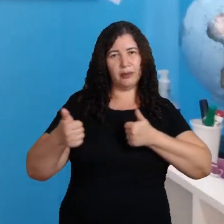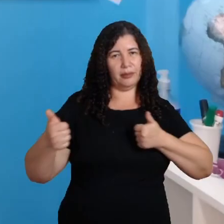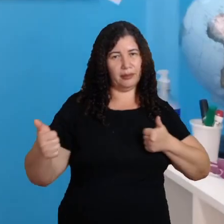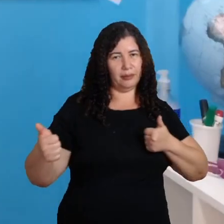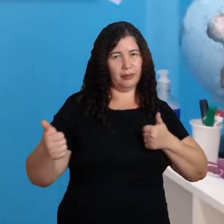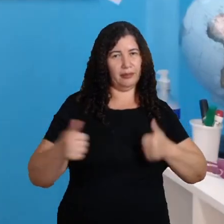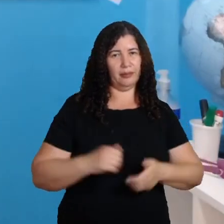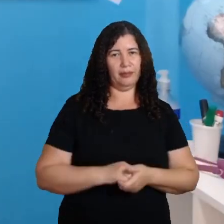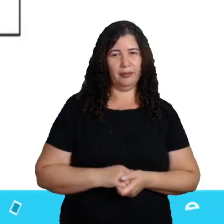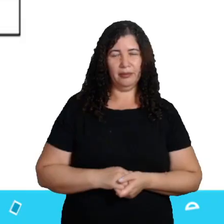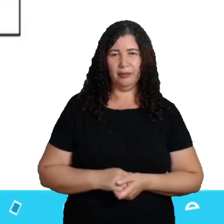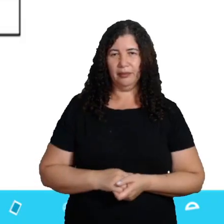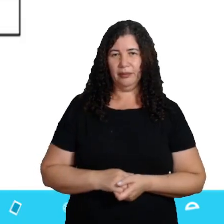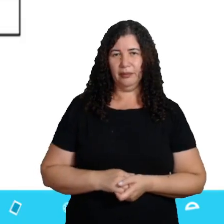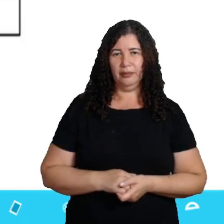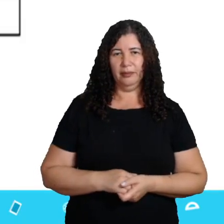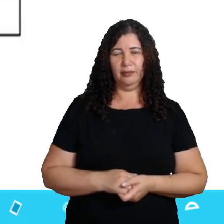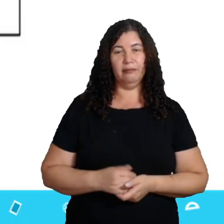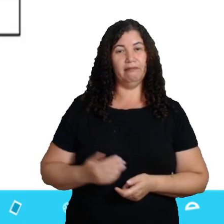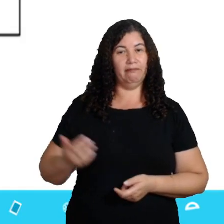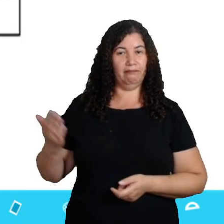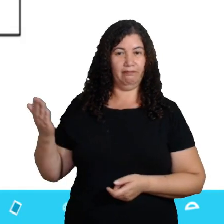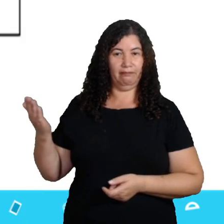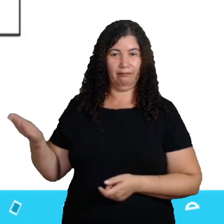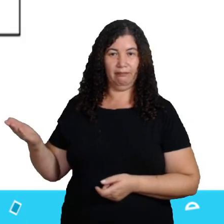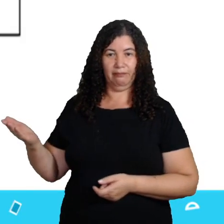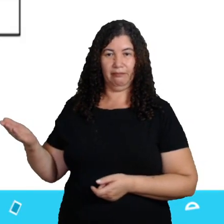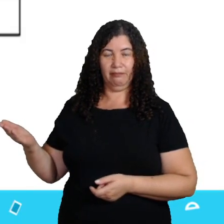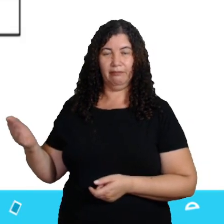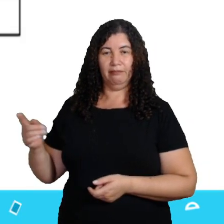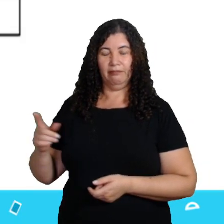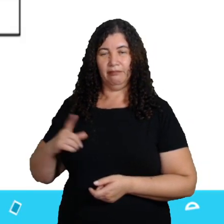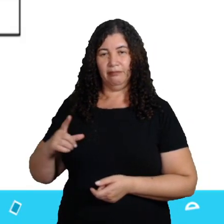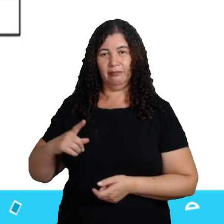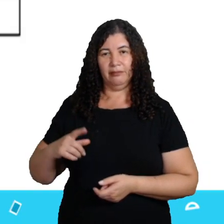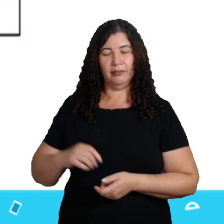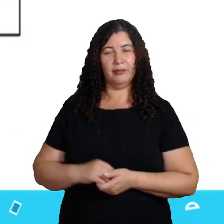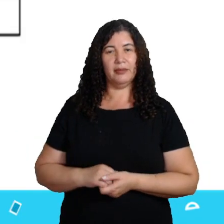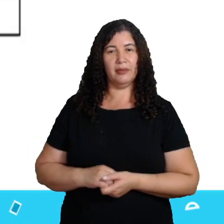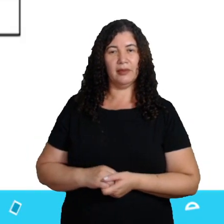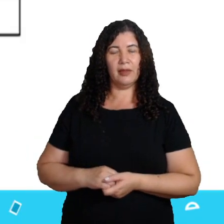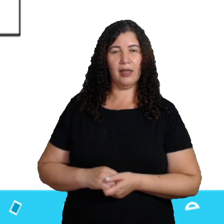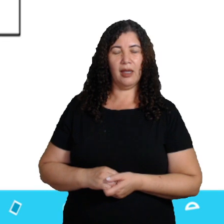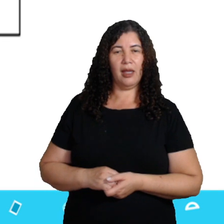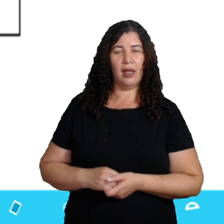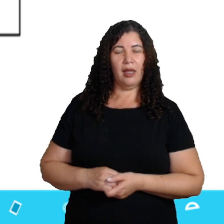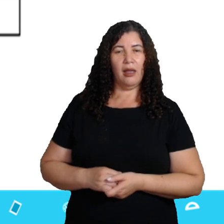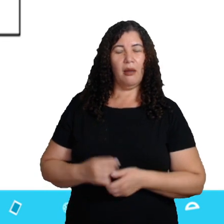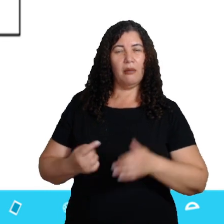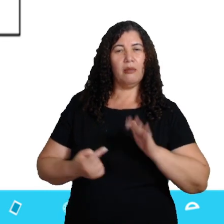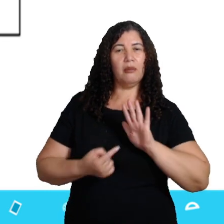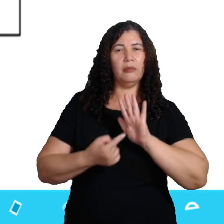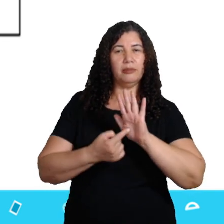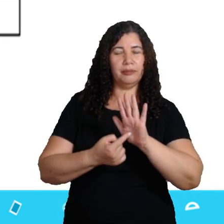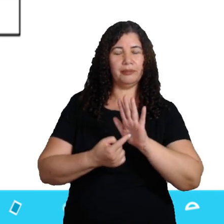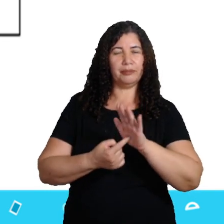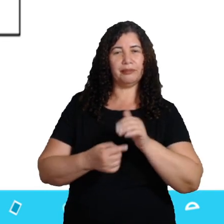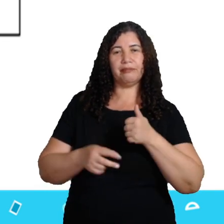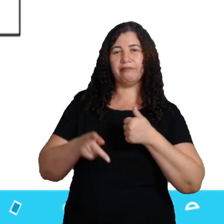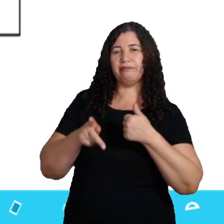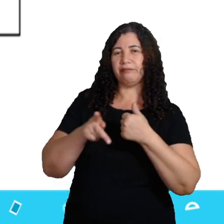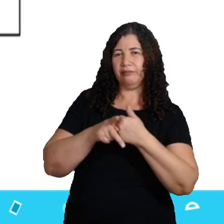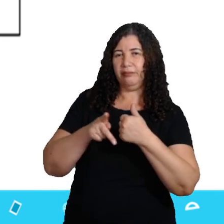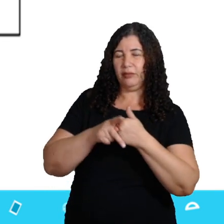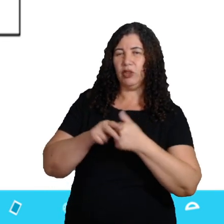de mim. Tudo bem? Aqui eu trago para vocês um quadro com os pronomes demonstrativos que